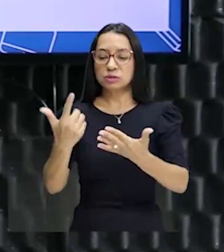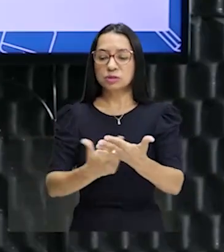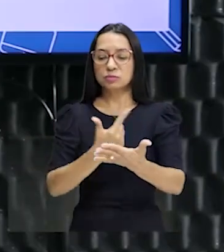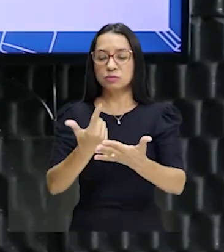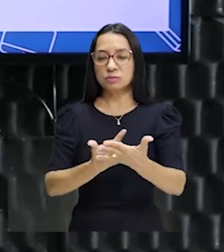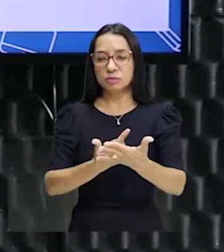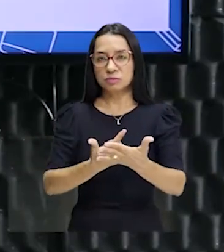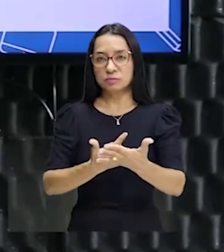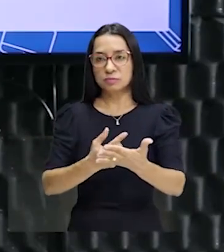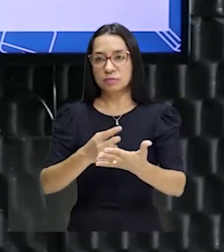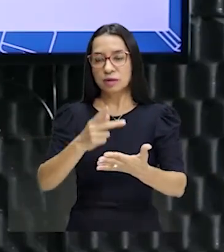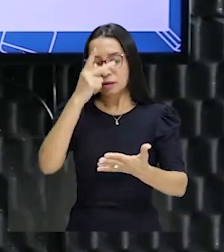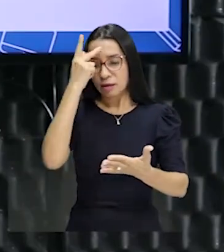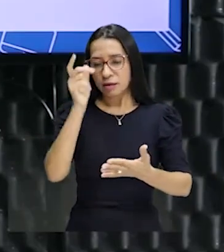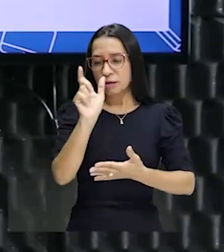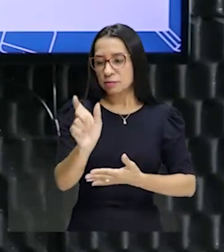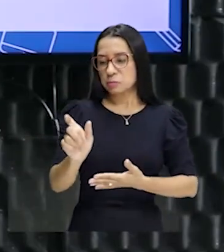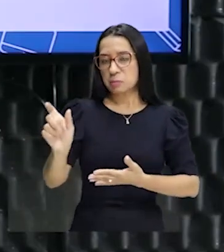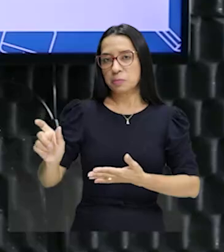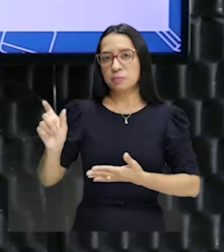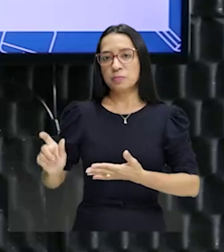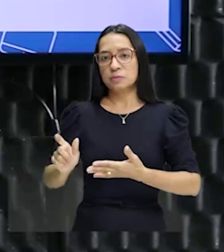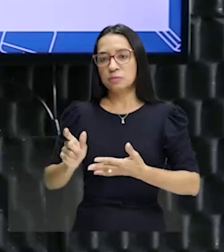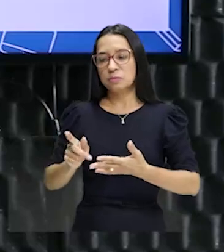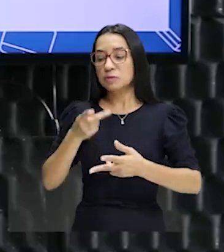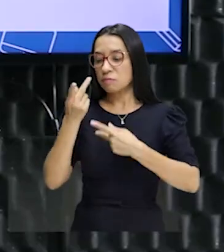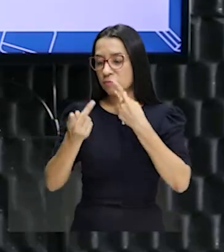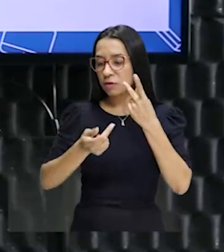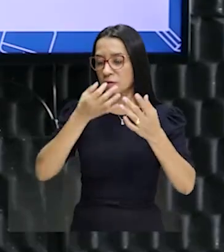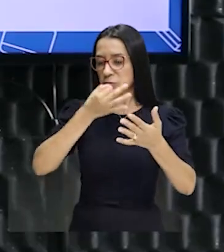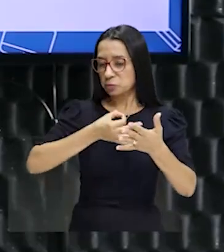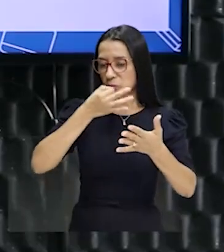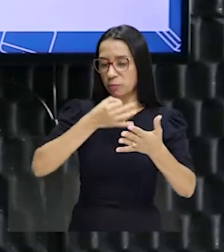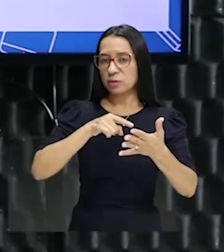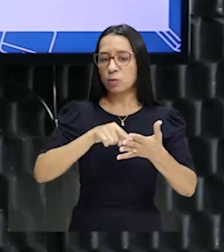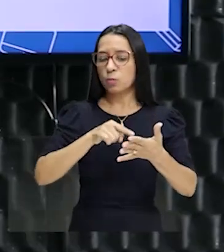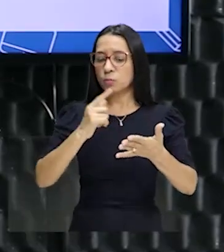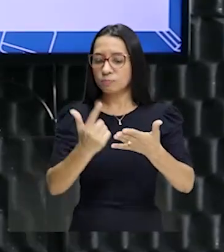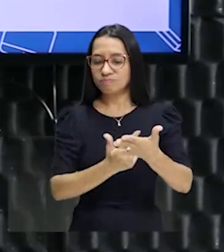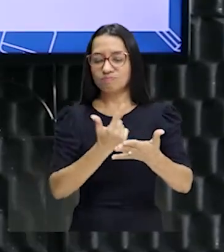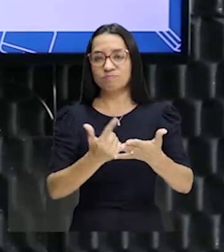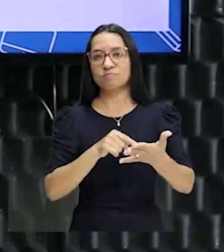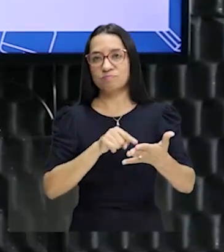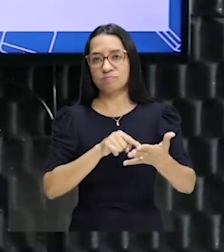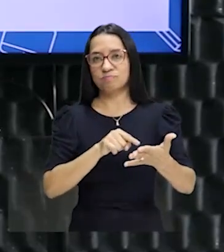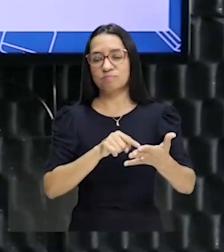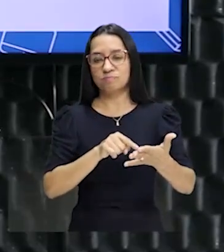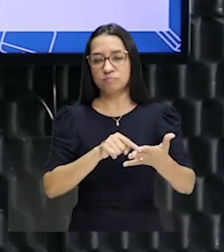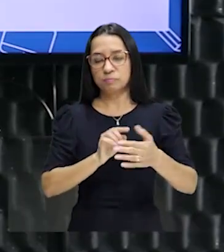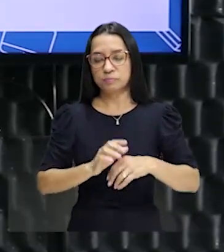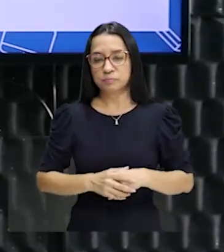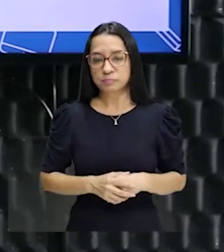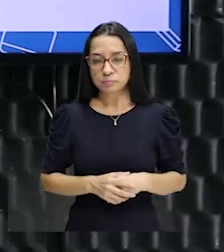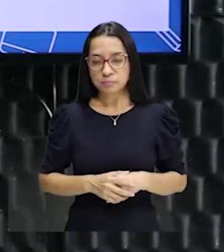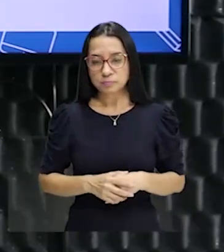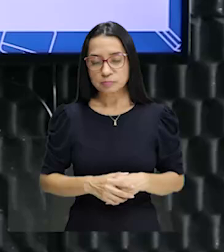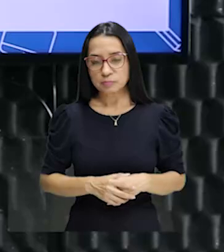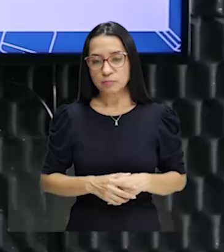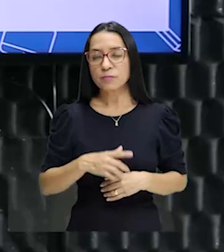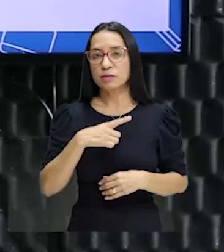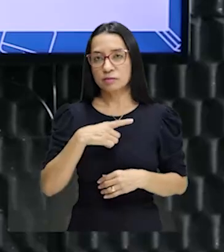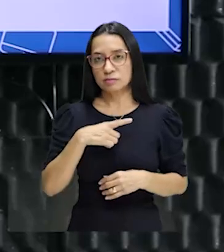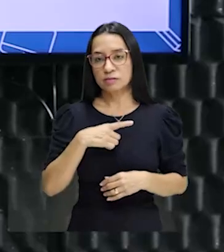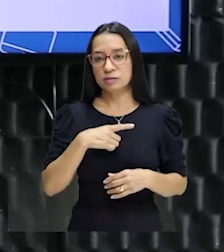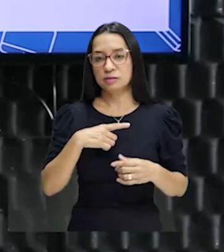seu entendimento. Esse também pode ser um tipo de lazer, que é o lazer intelectual. Nós temos o